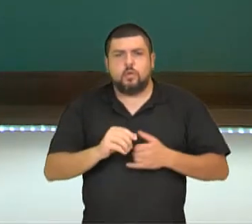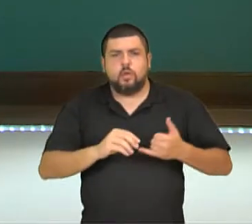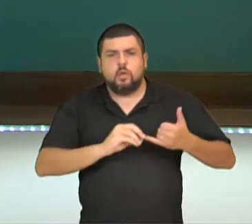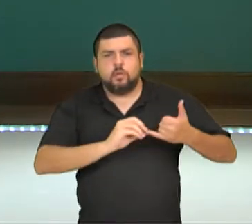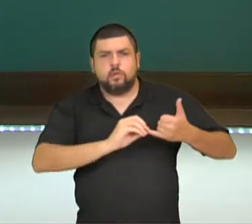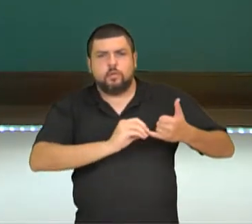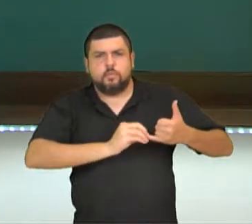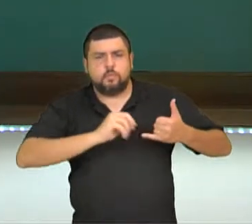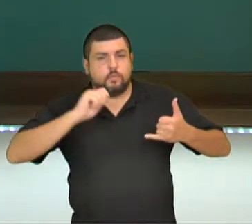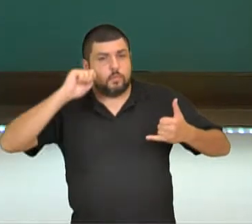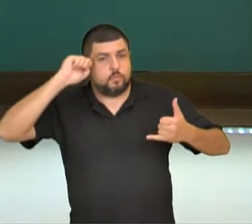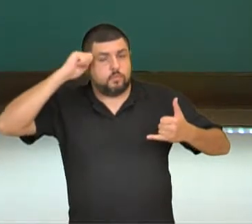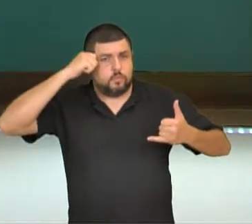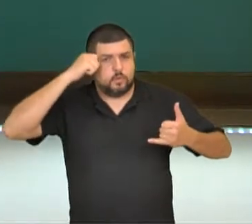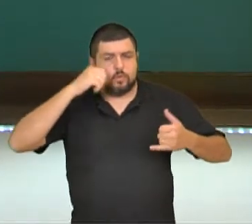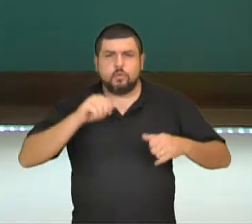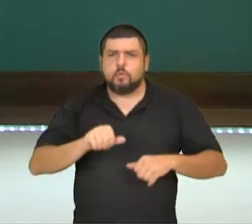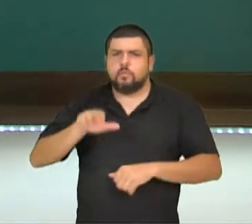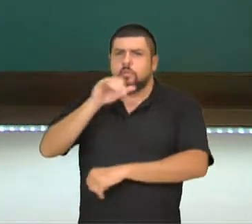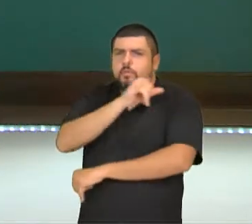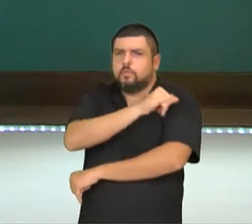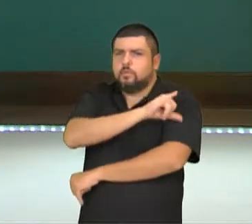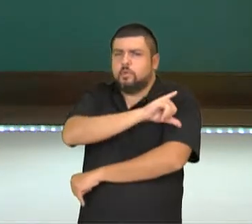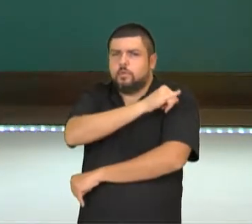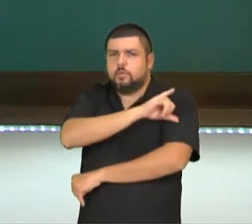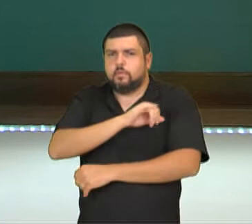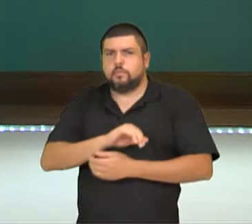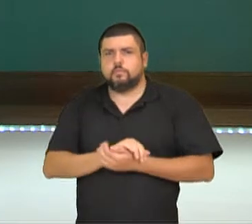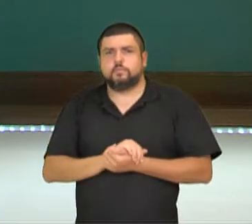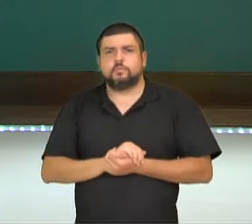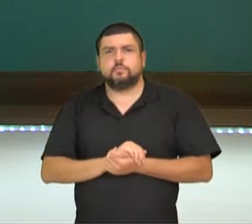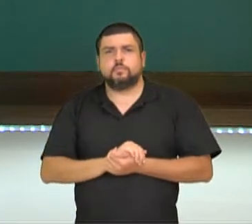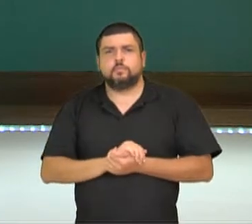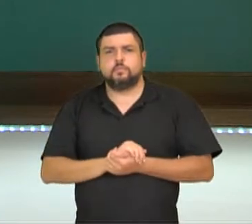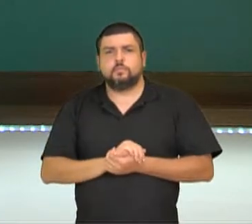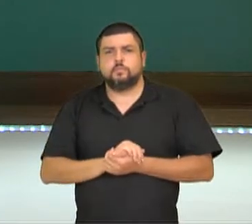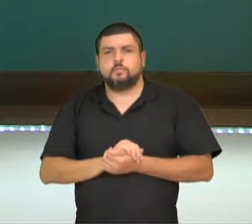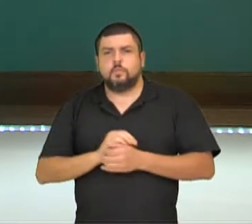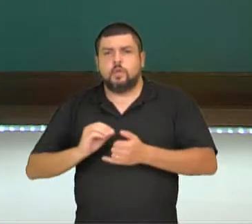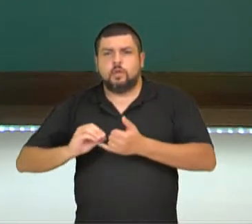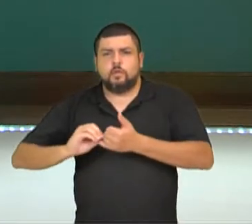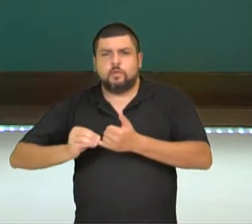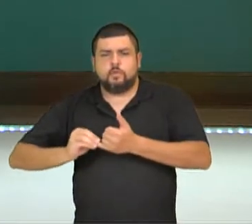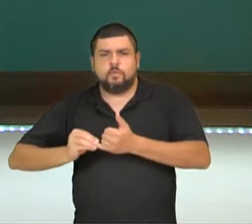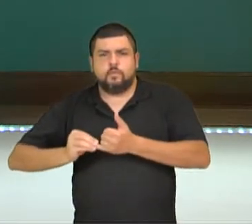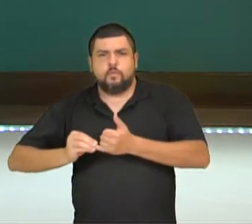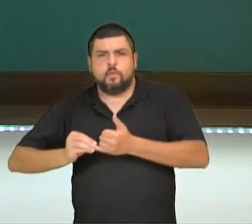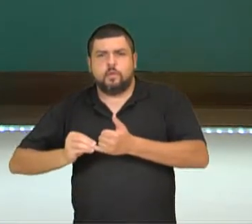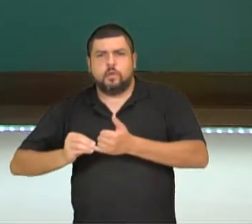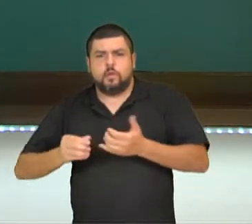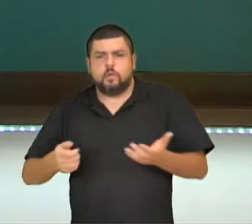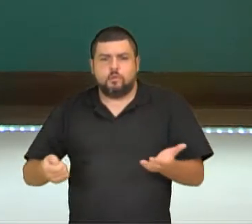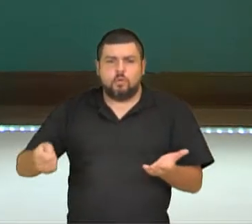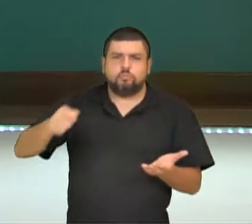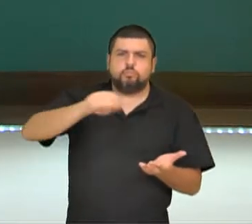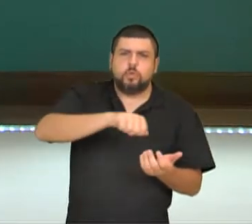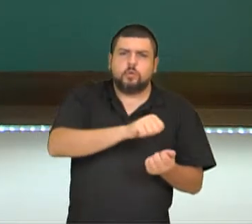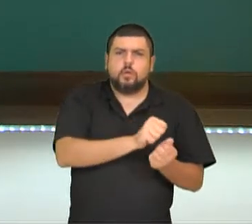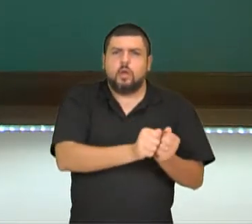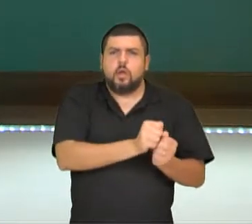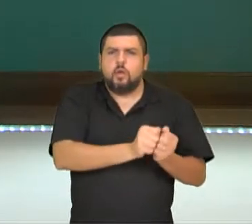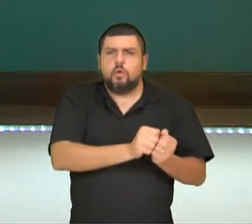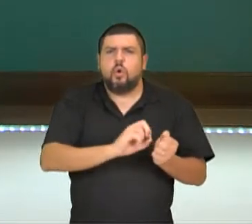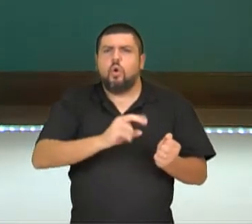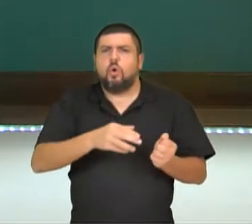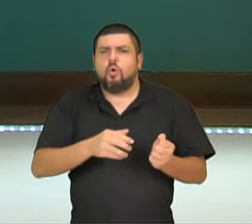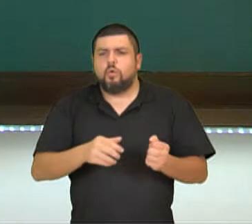são os mais consumidos, né? Feijão com arroz ou arroz com feijão? E não é a mesma coisa, professora?